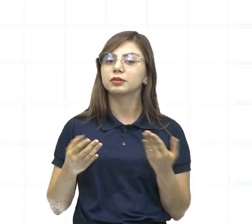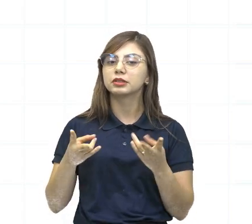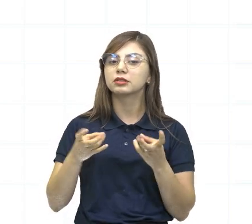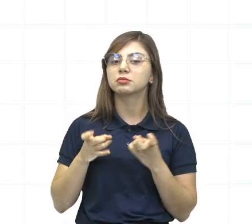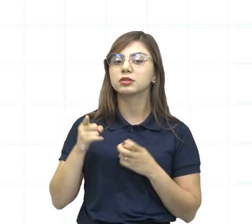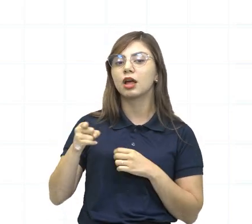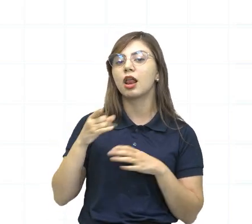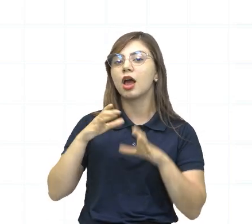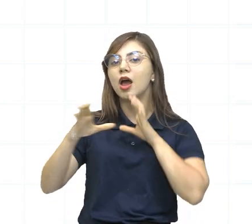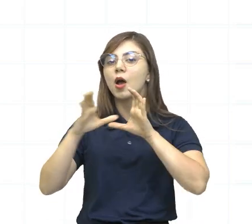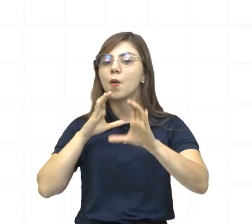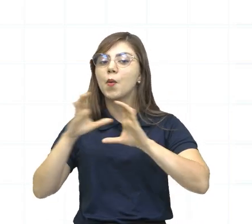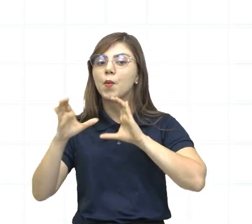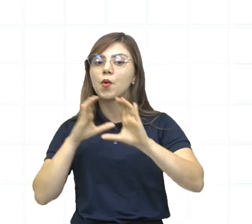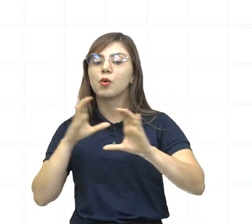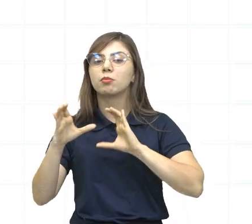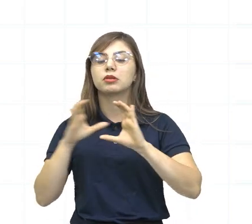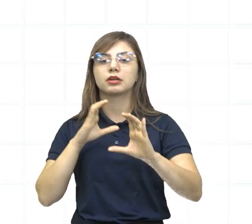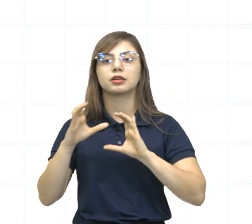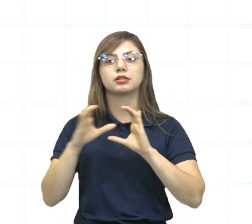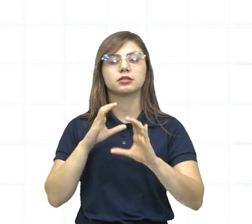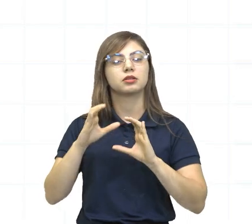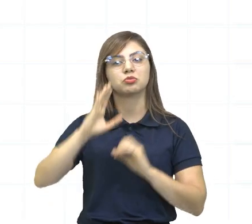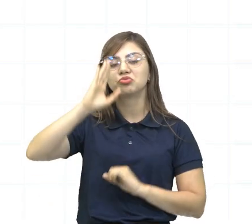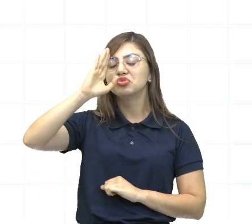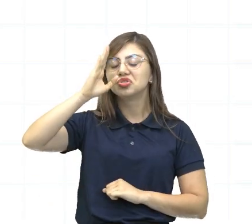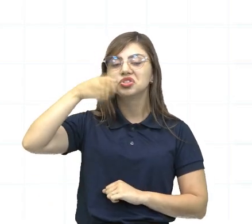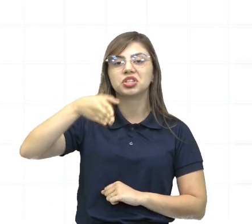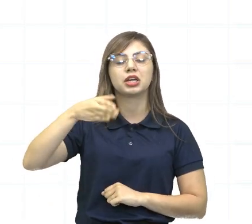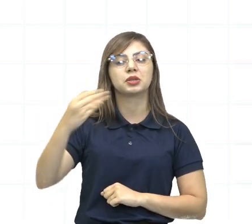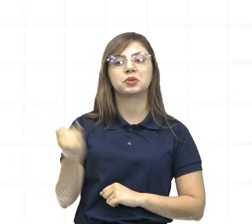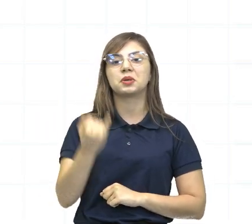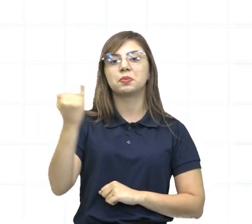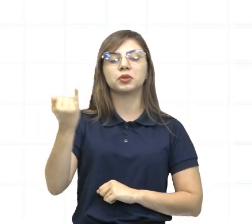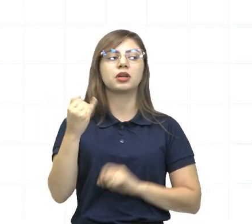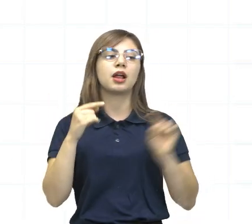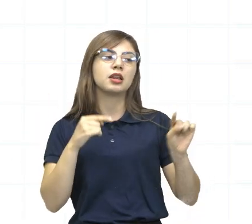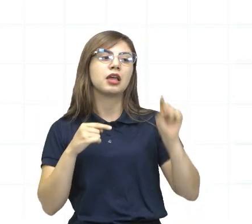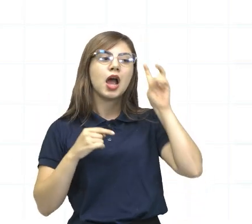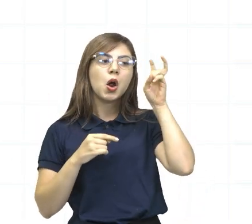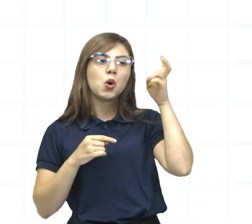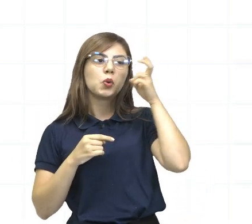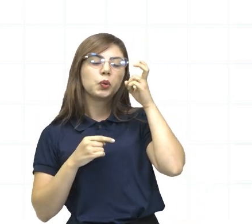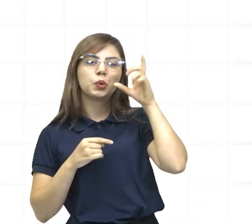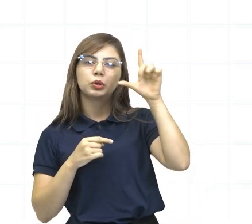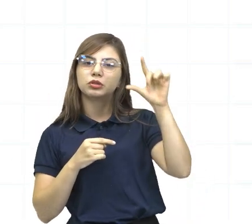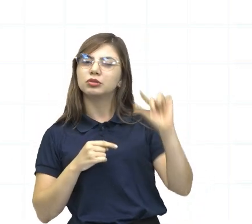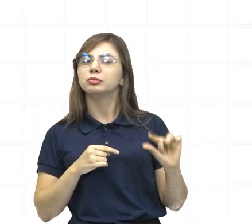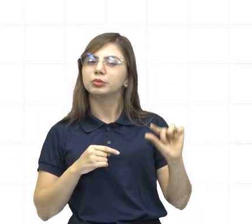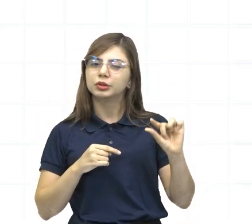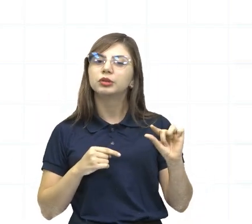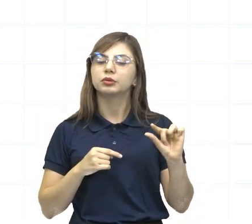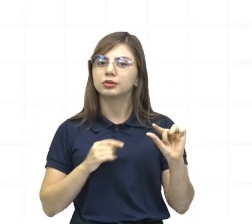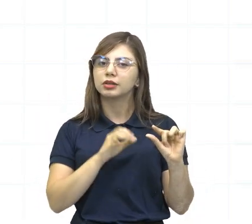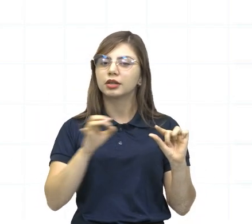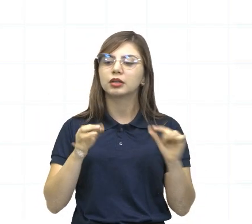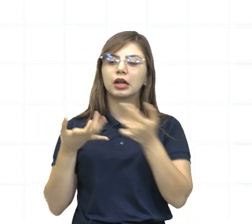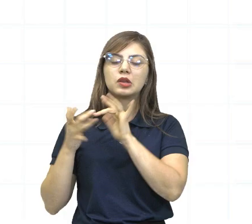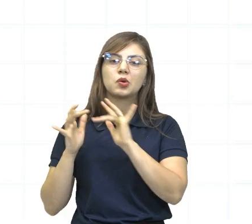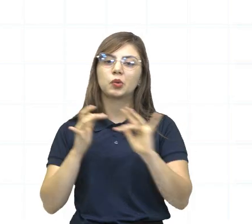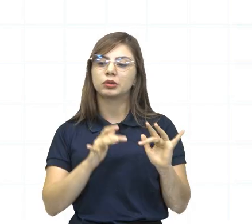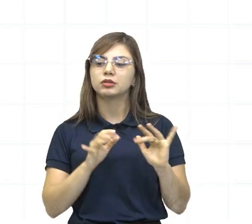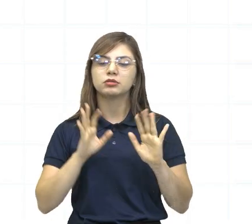gente, o discurso verbal ele é direto, ele é mais importante do que o contexto em si, tá? E ele preza